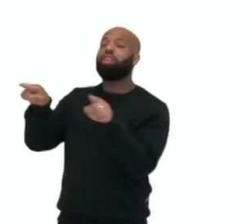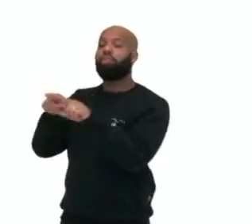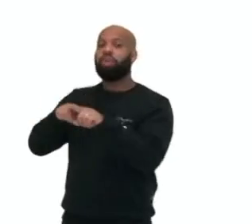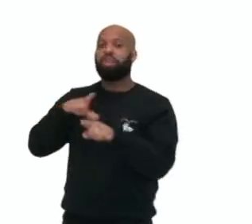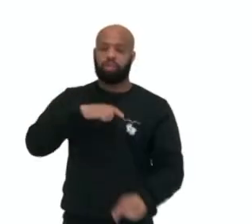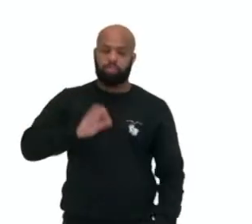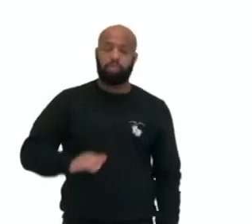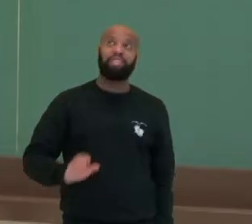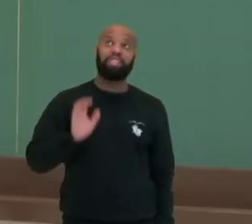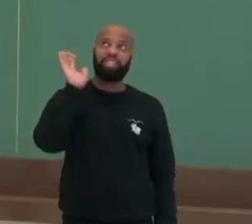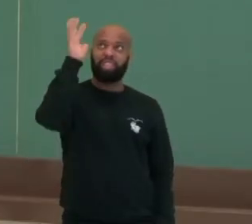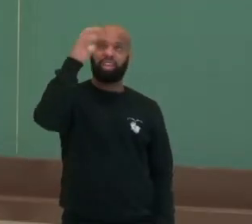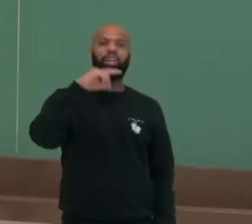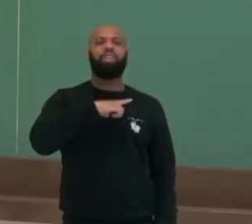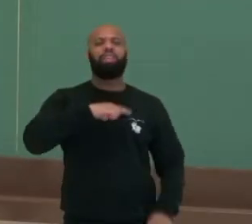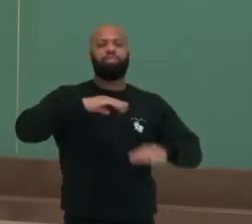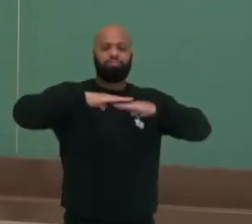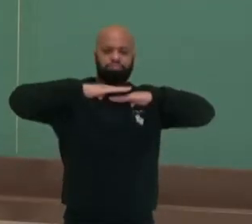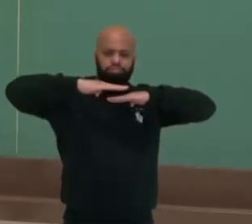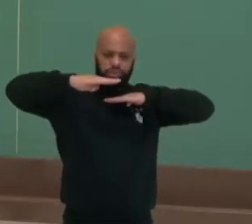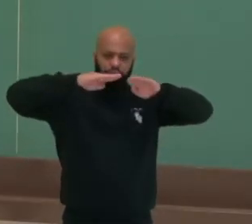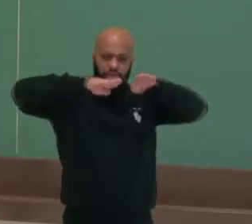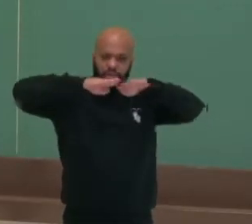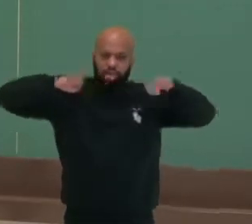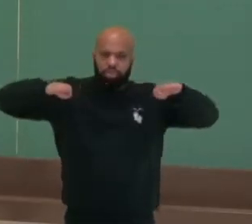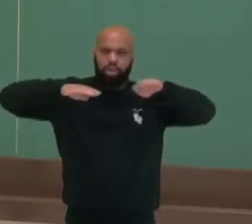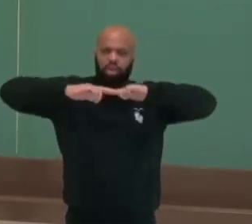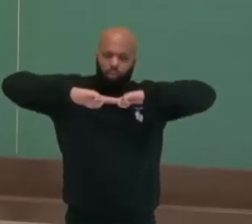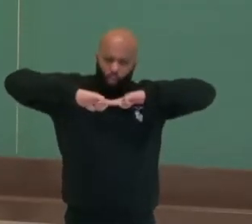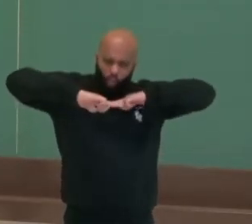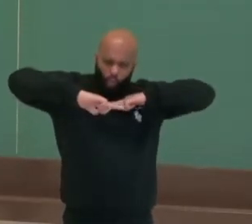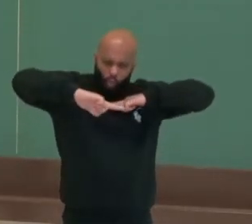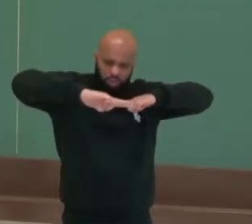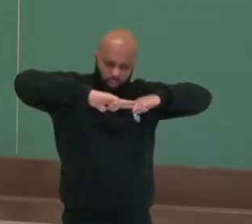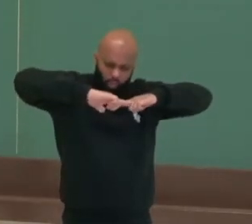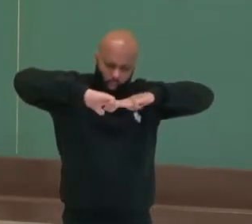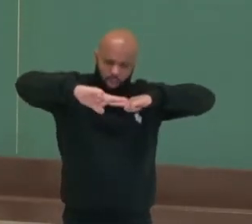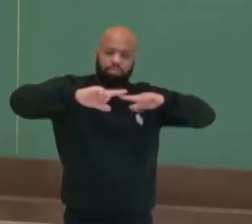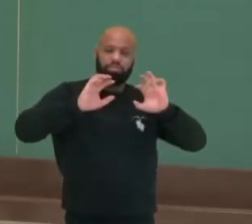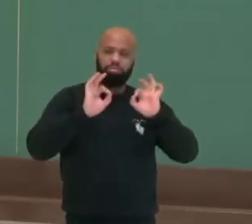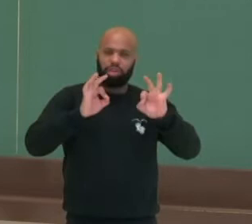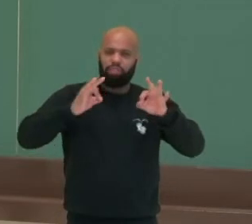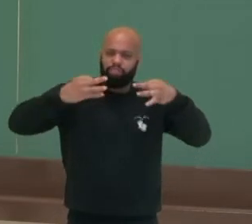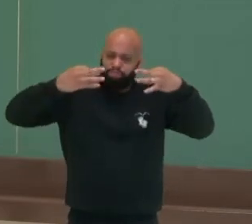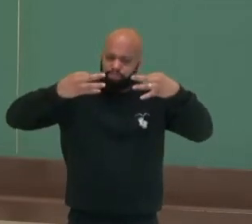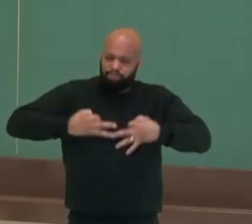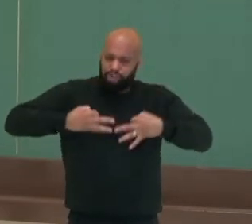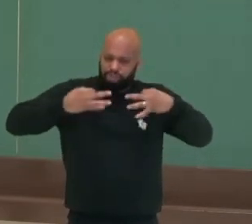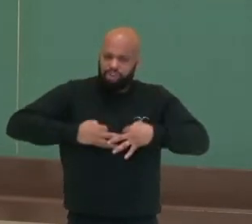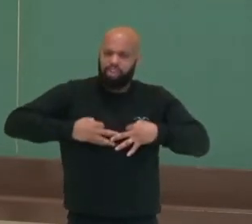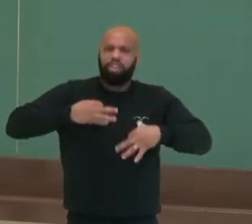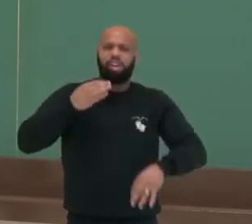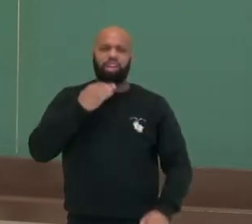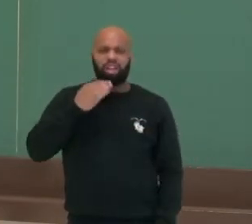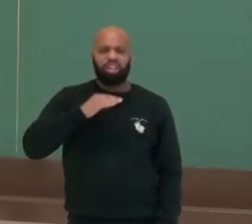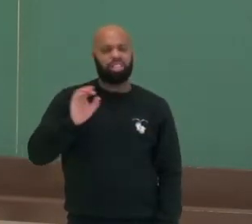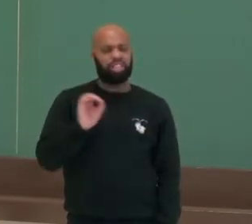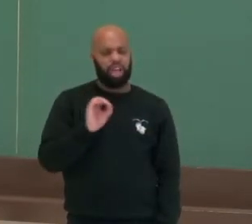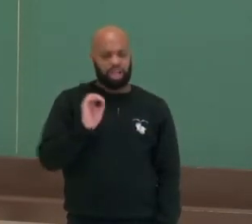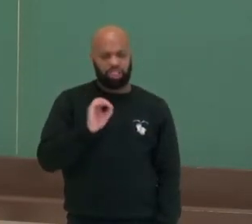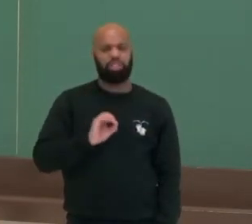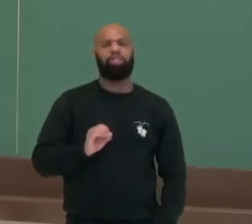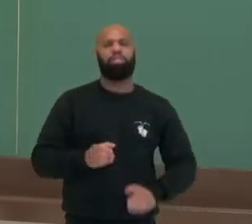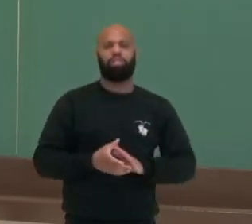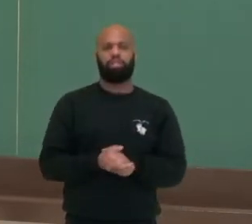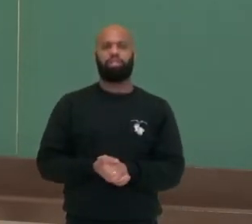piso sintético também bem liso, sem nenhuma imperfeição que possa mudar a trajetória